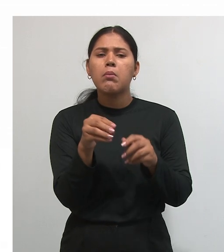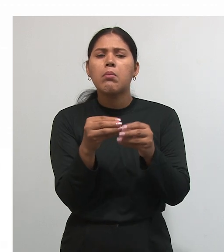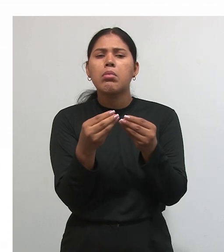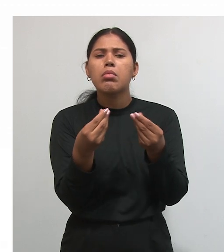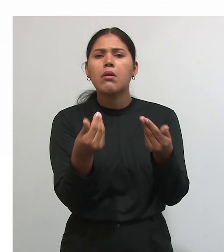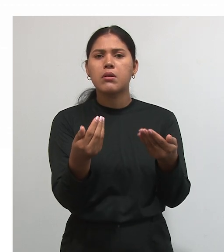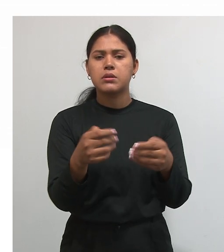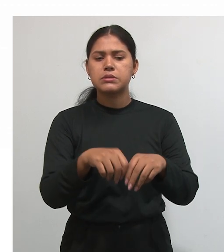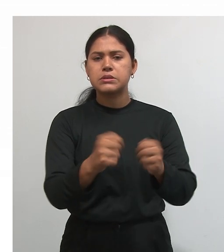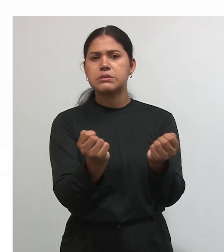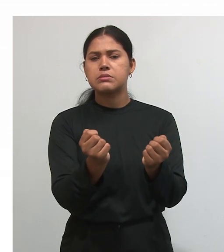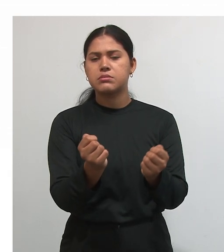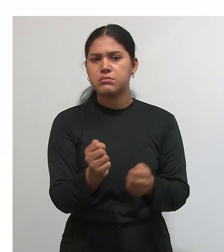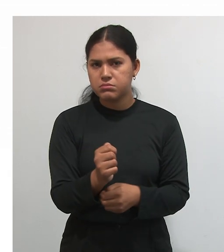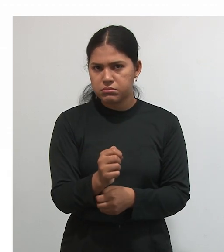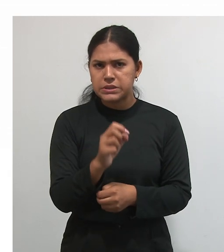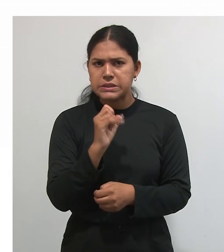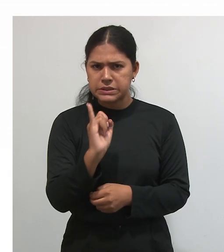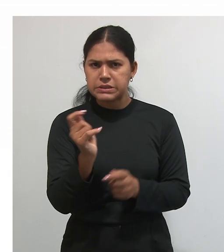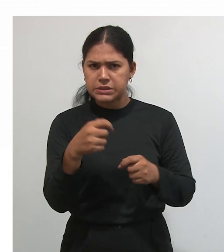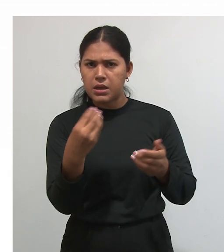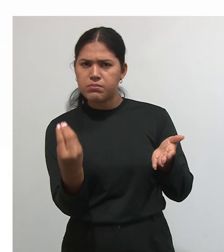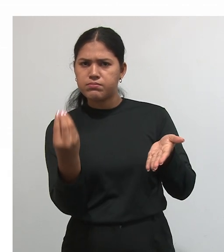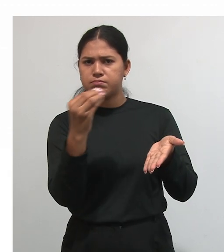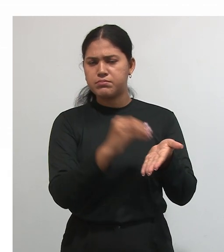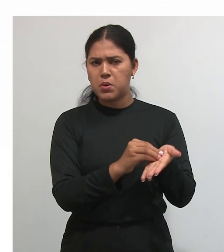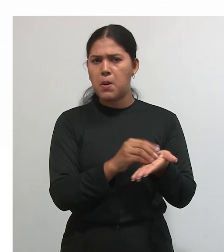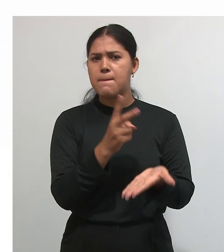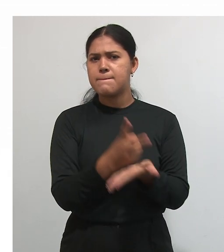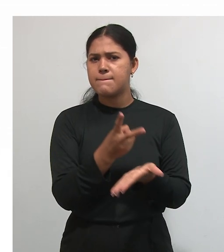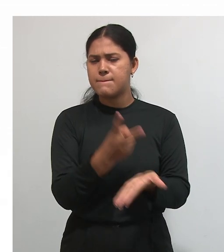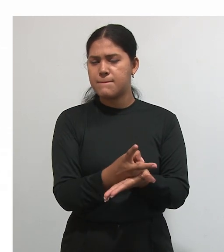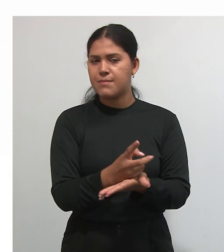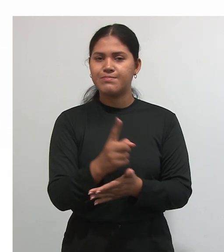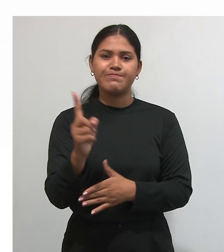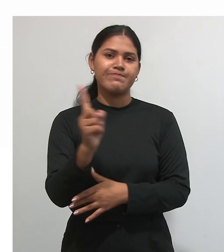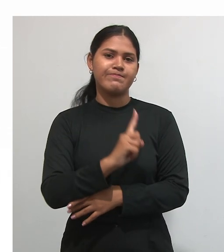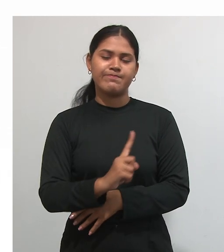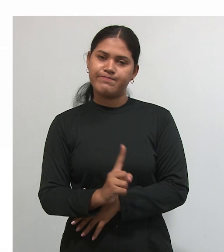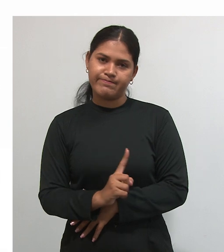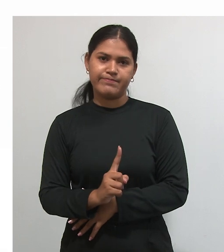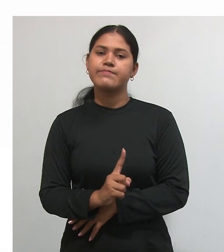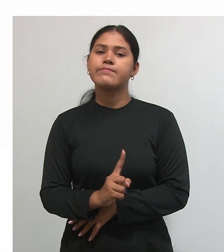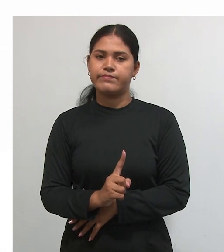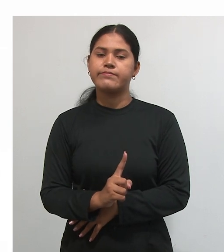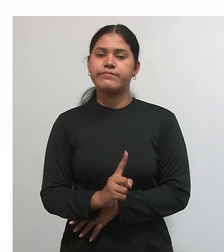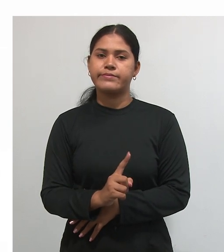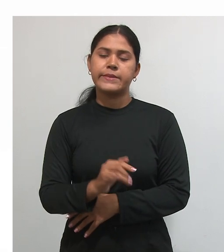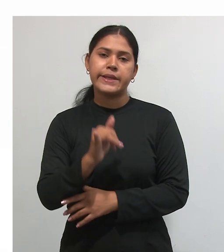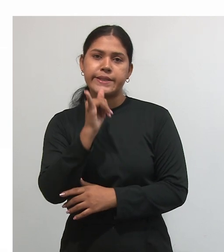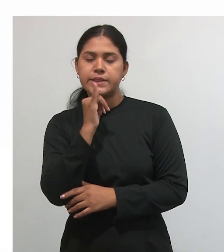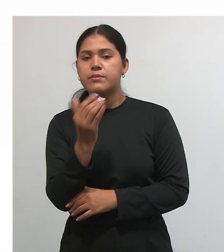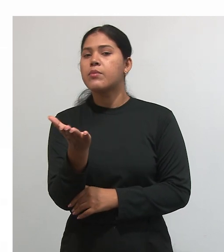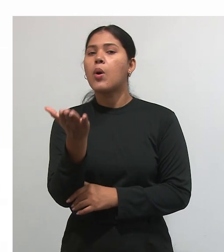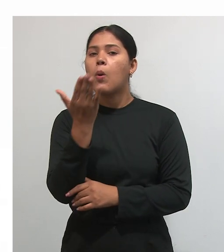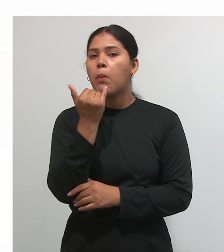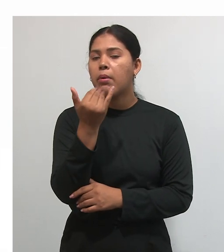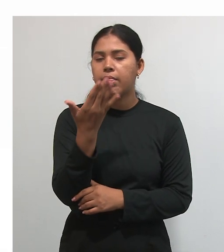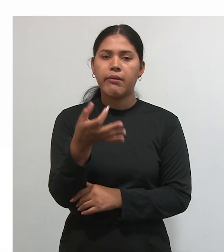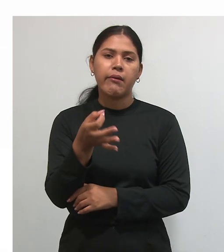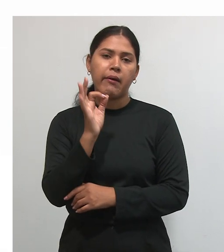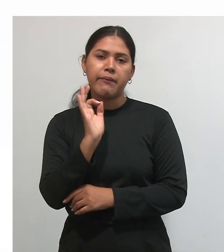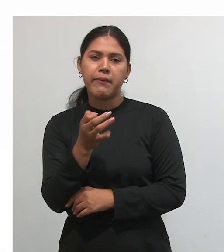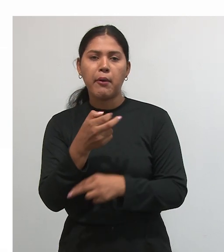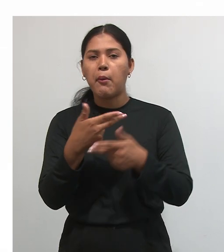Como é que eu ia jogar como material permanente, né? Ou então ali uma alimentação,